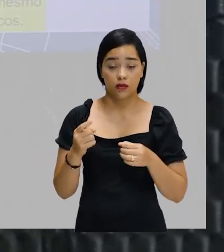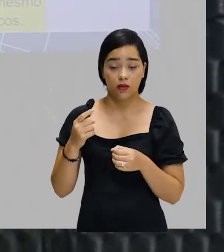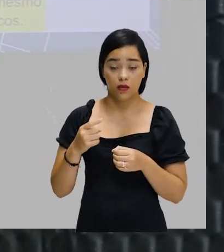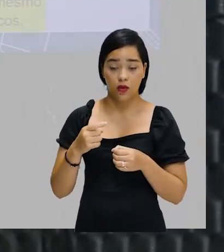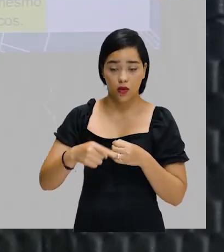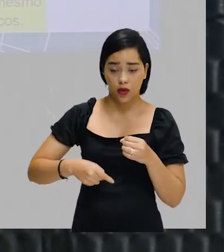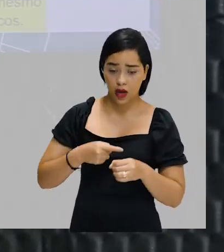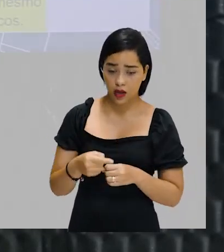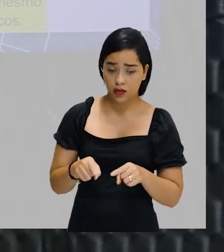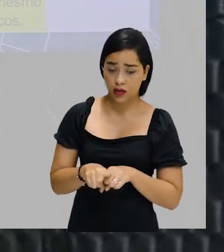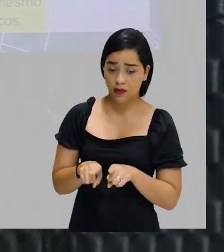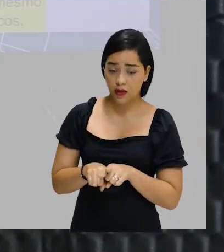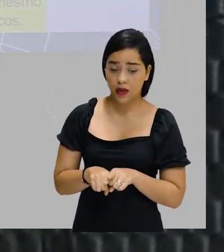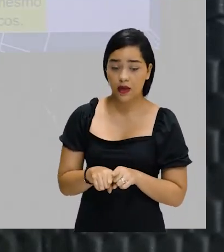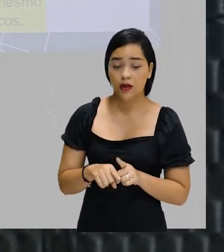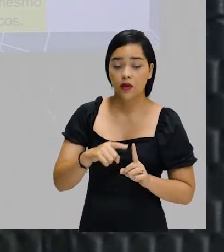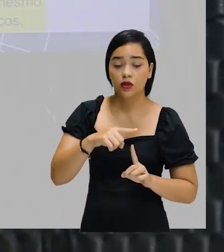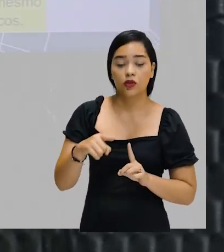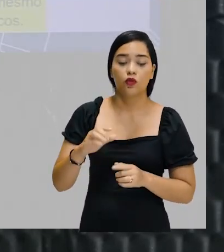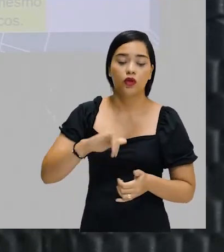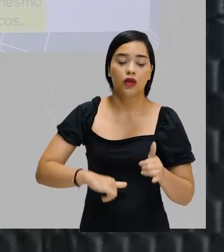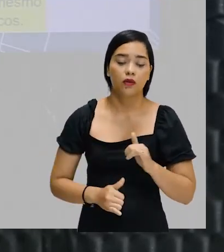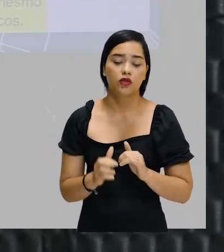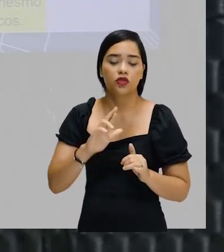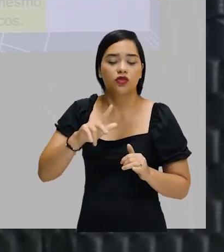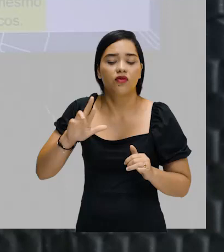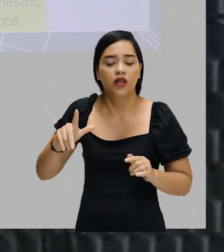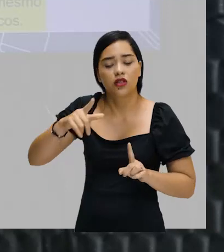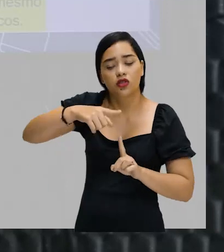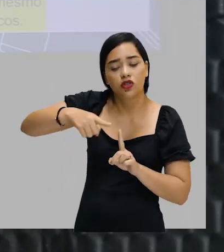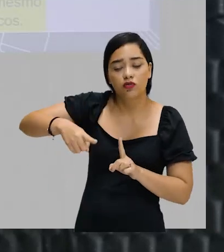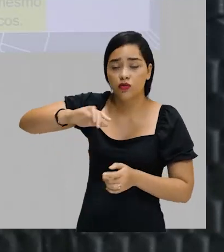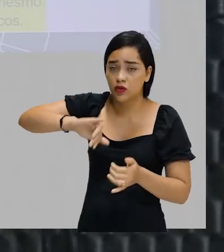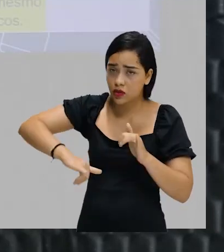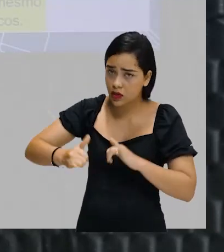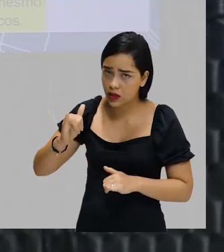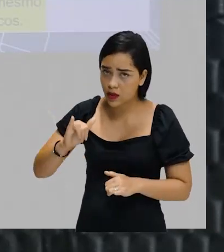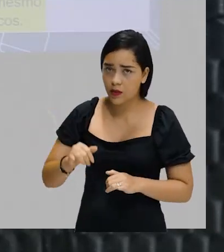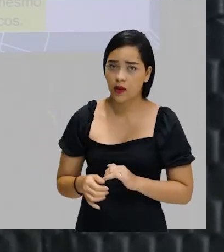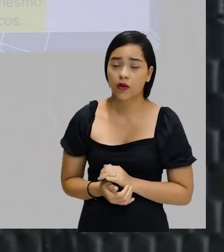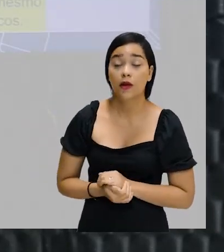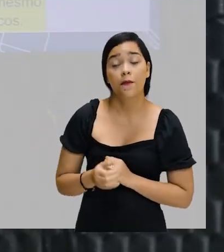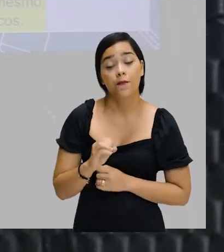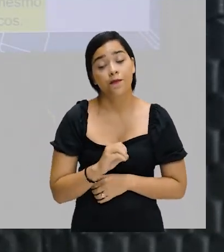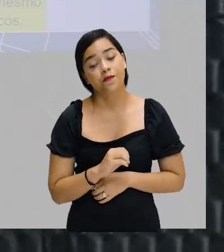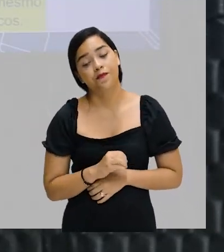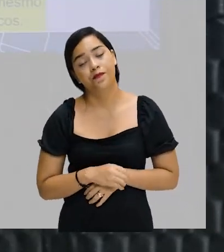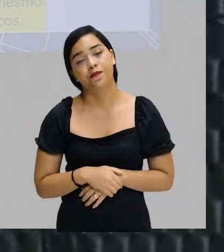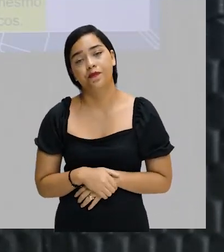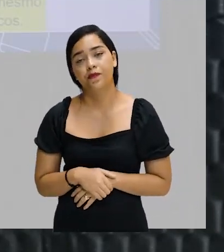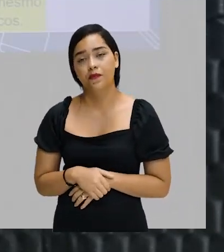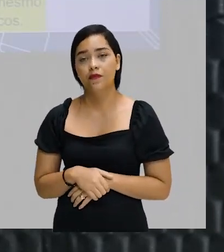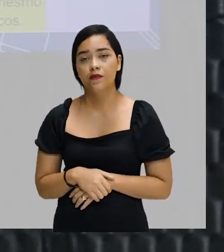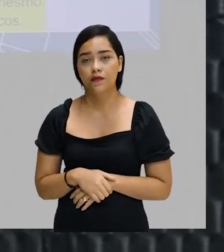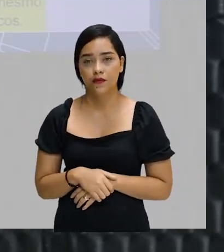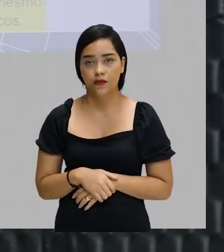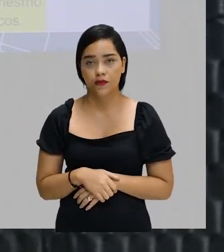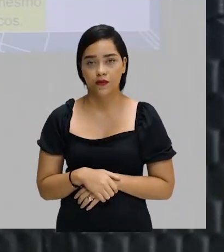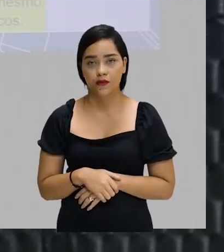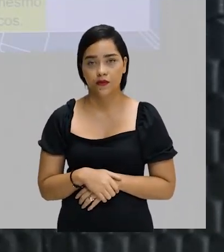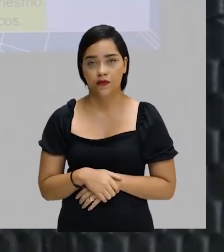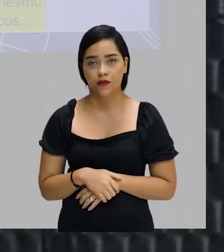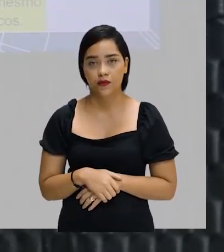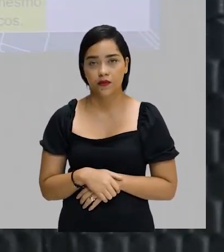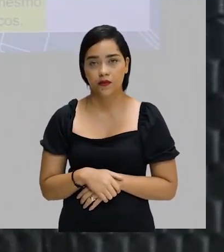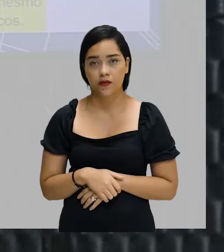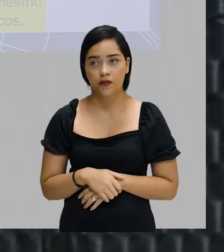matéria é constituída por átomos de um mesmo elemento químico ou de diferentes elementos